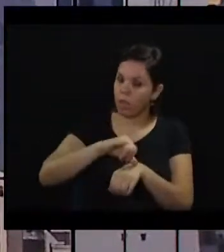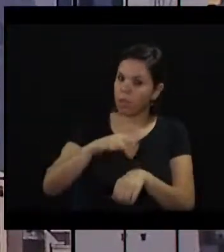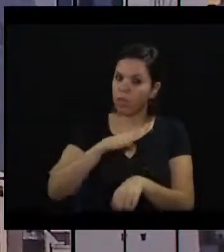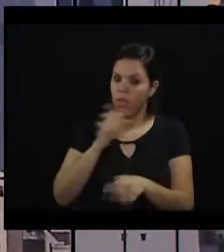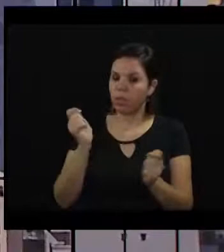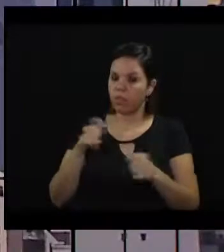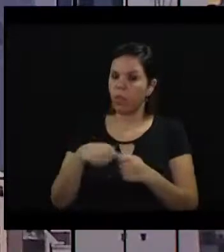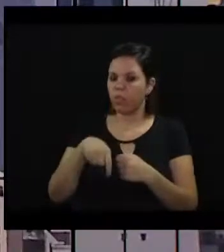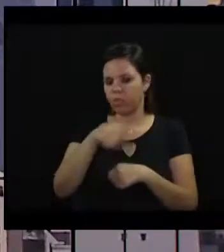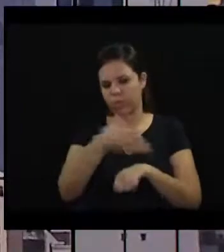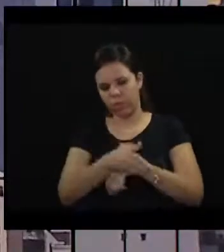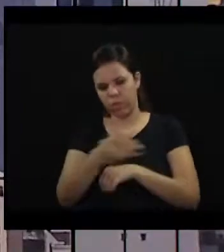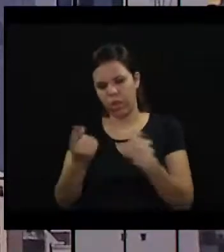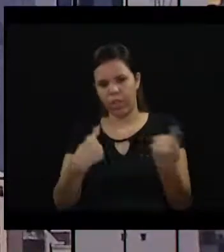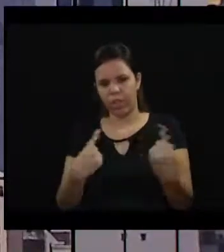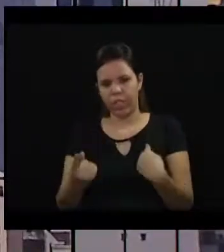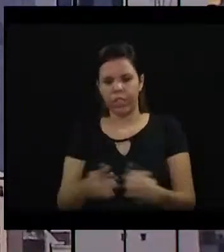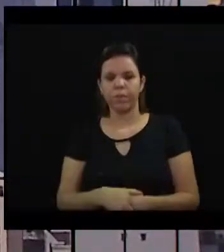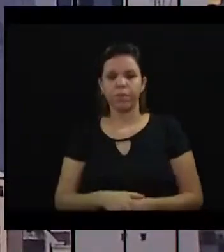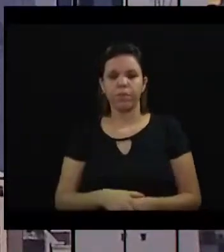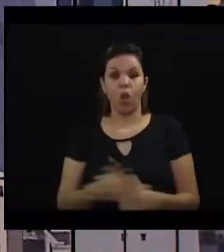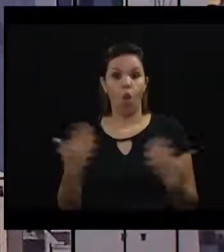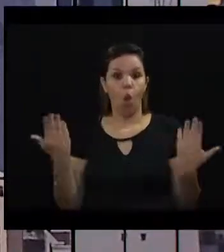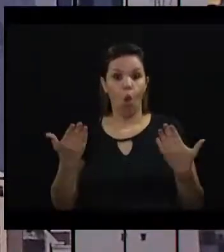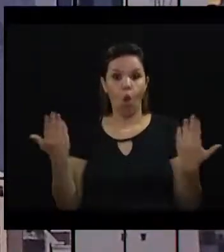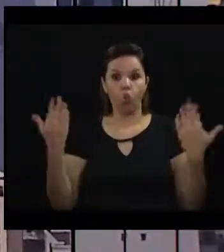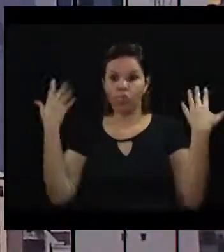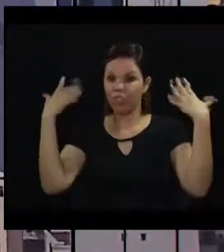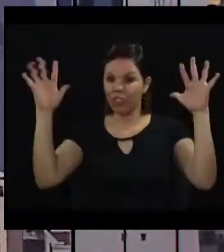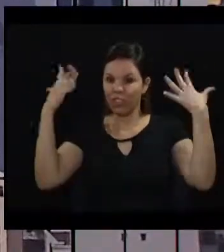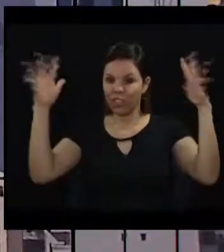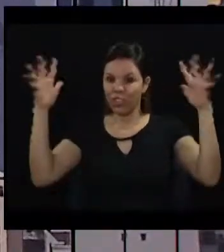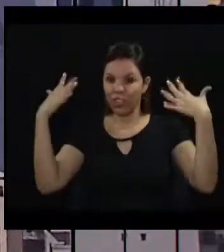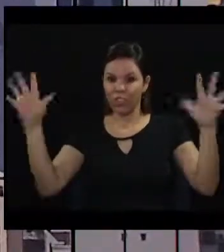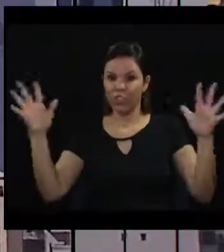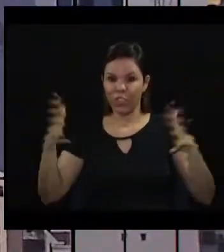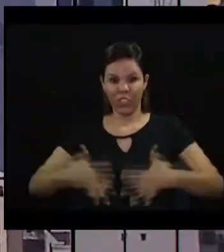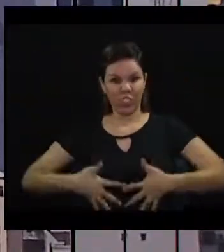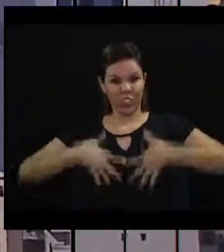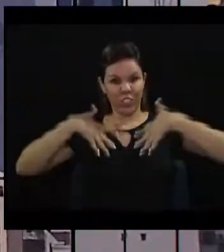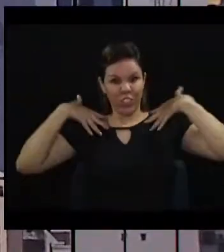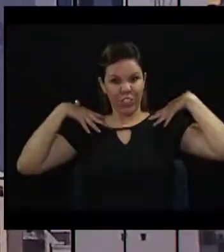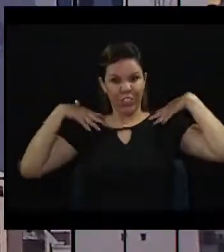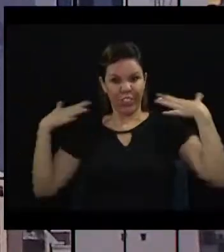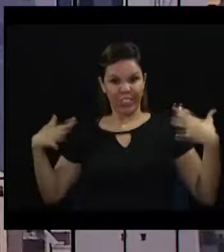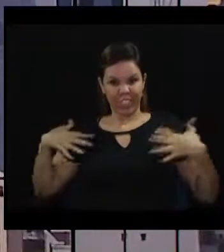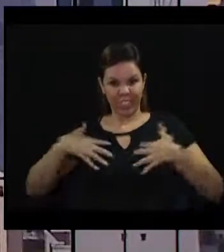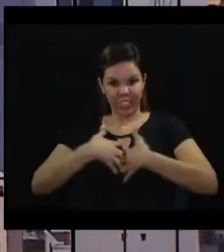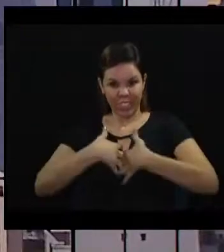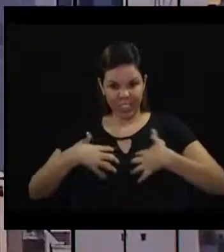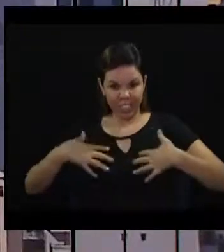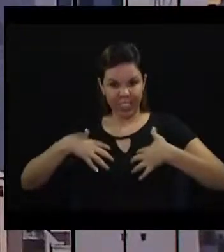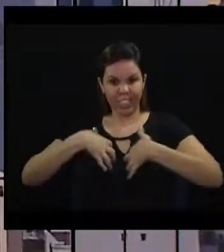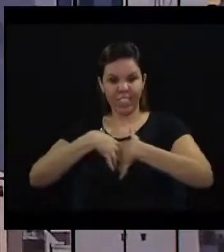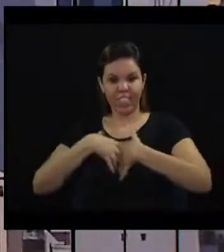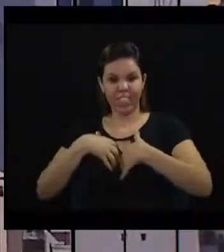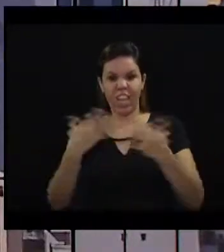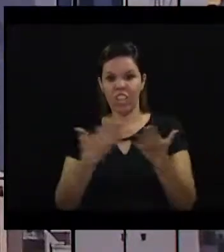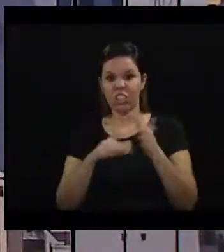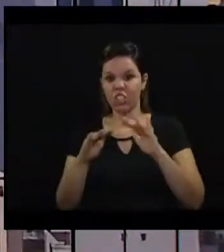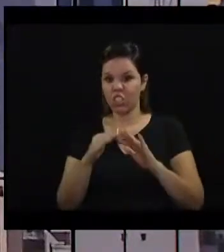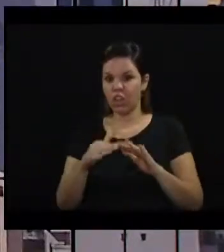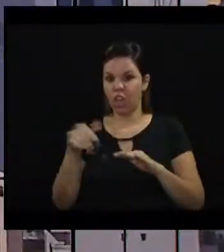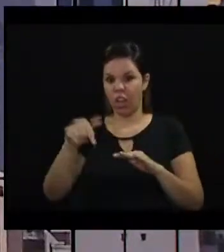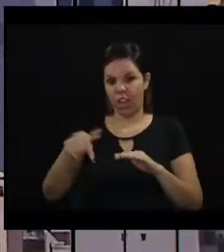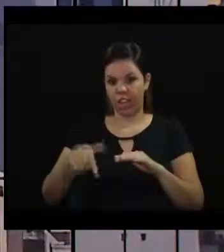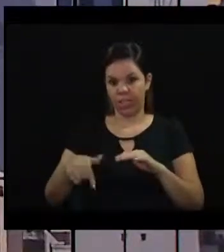essas duas avenidas. Hoje é comemorado o Dia do Orgulho Autista. Para falar sobre este assunto, a Escola do Legislativo